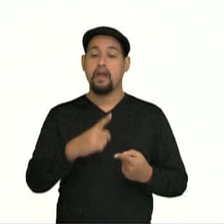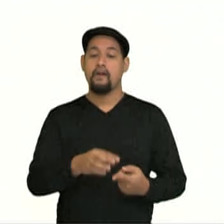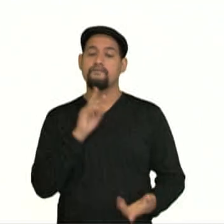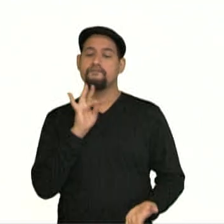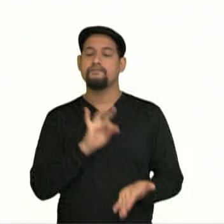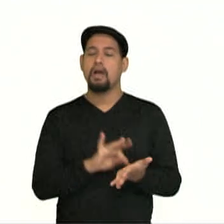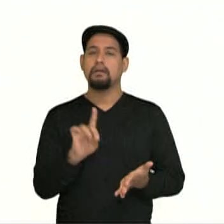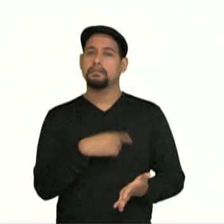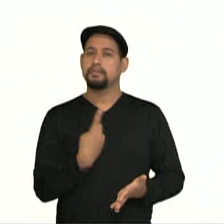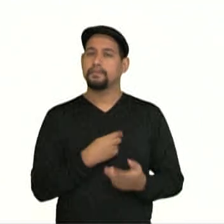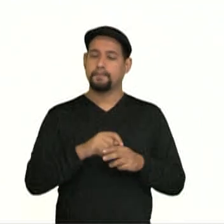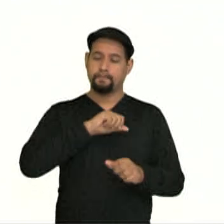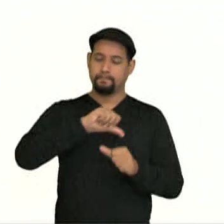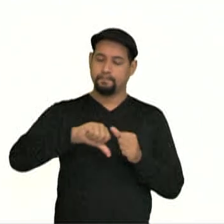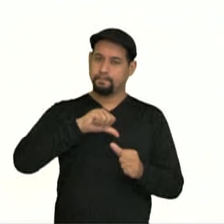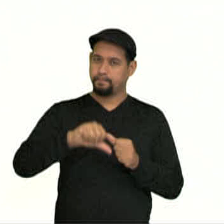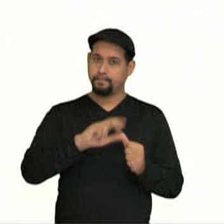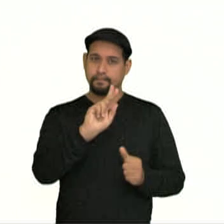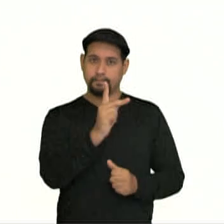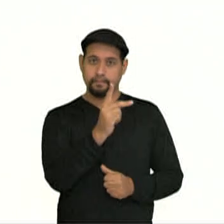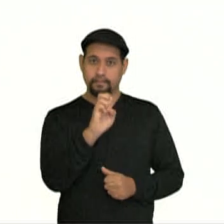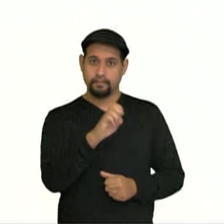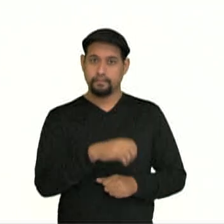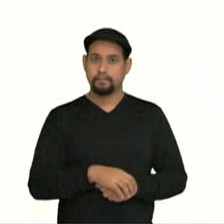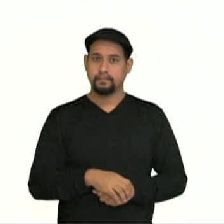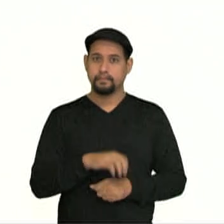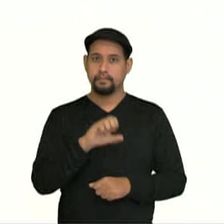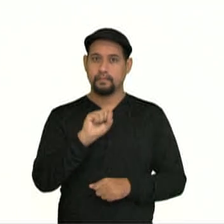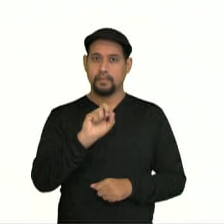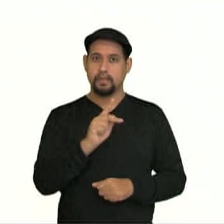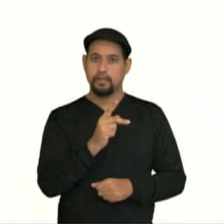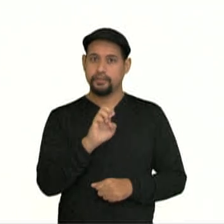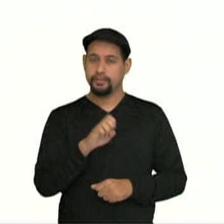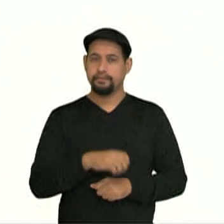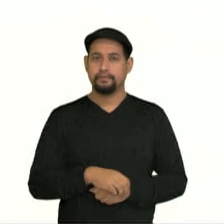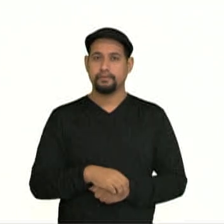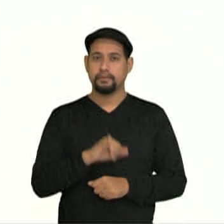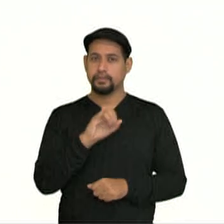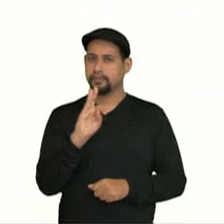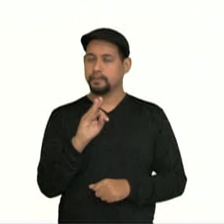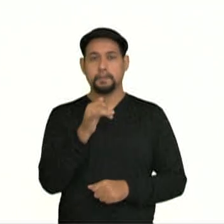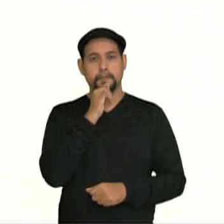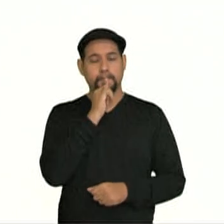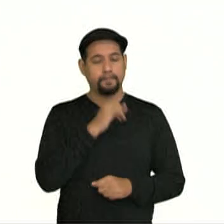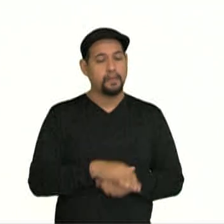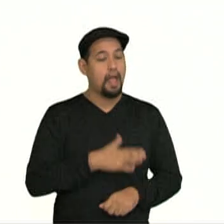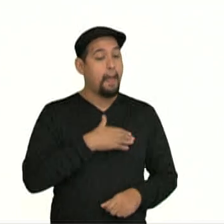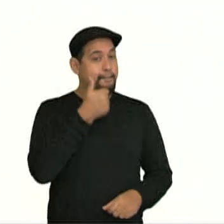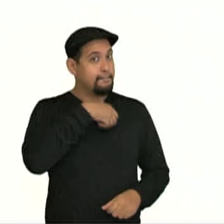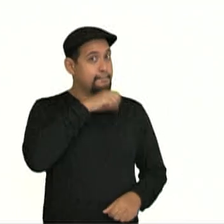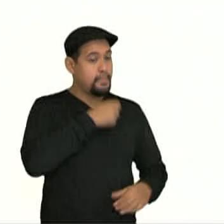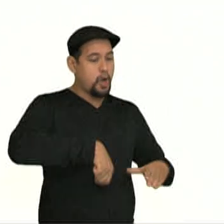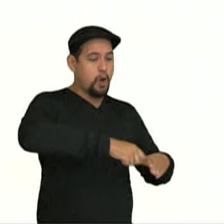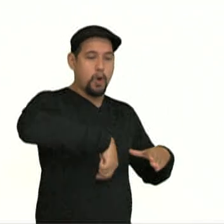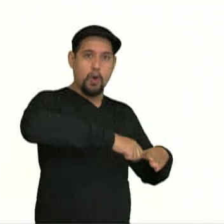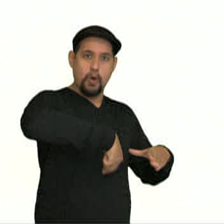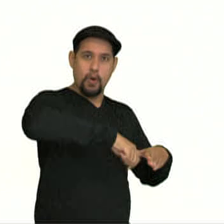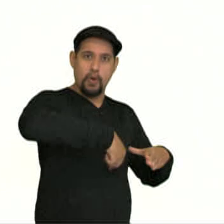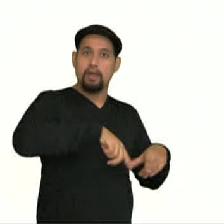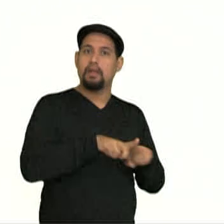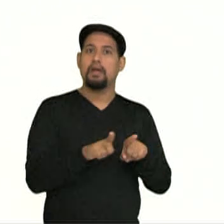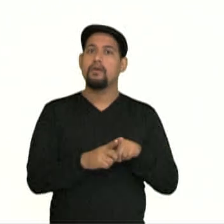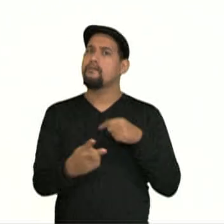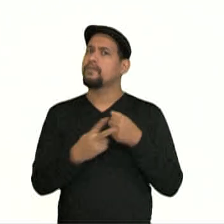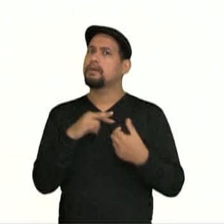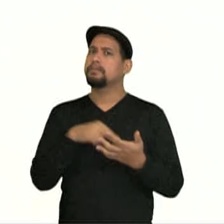vamos fazer uma alteração em he, she e it. Como exemplo, my mother cooks. O verbo na